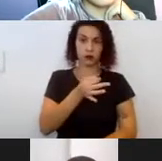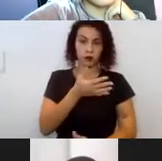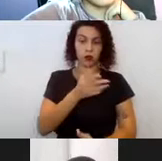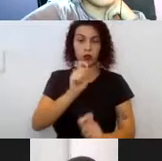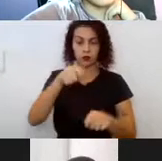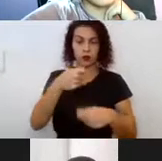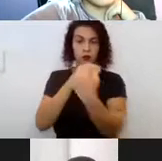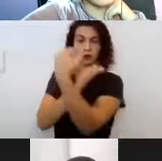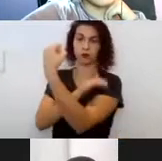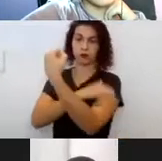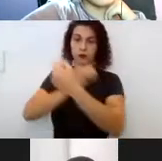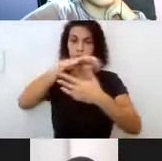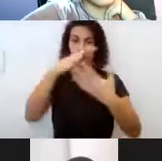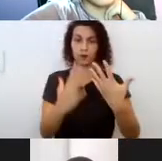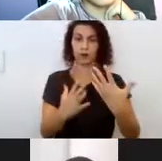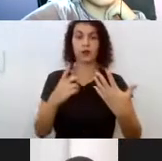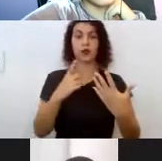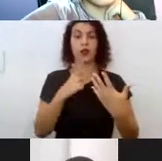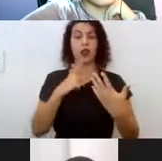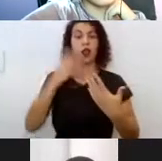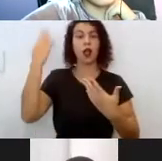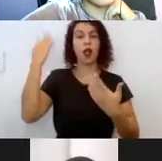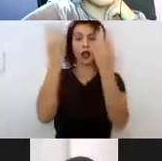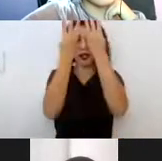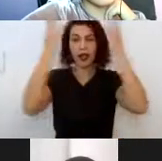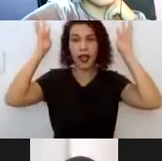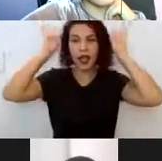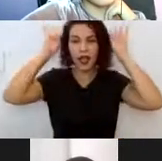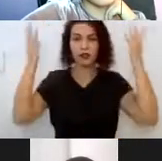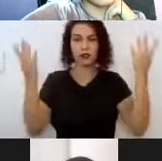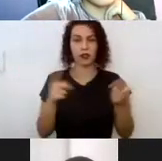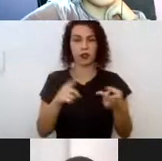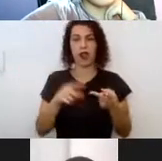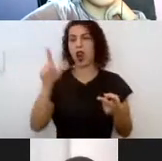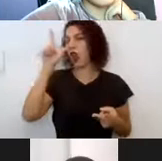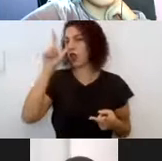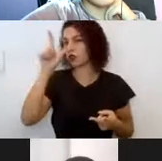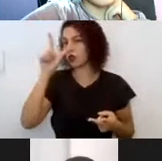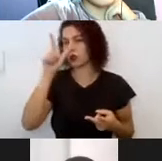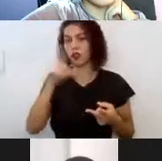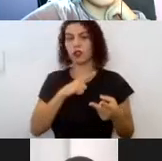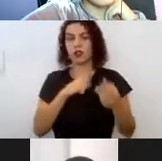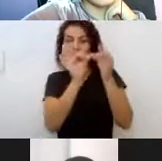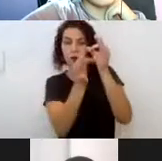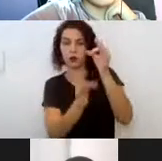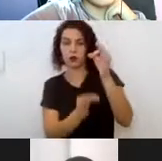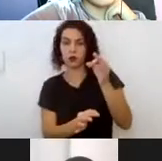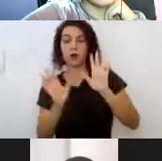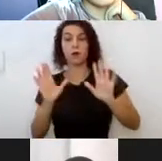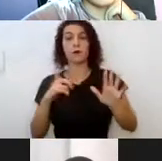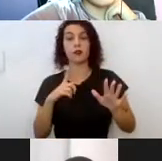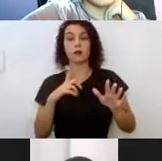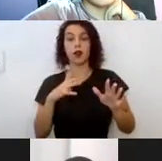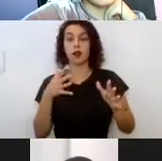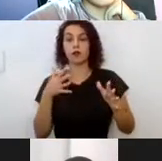de um alfabeto que partem de uma estrutura Latina tá como faz para quebrar isso